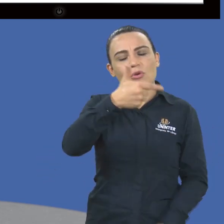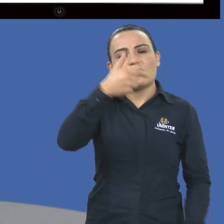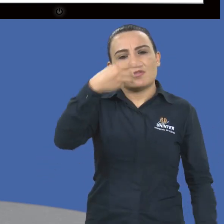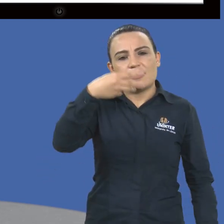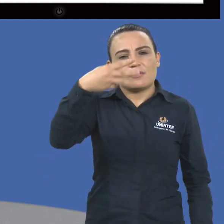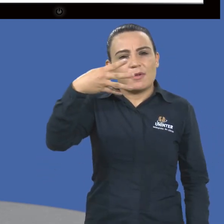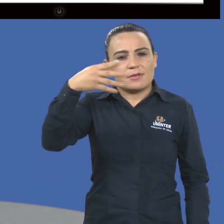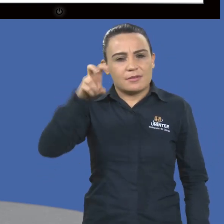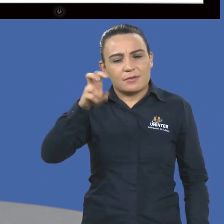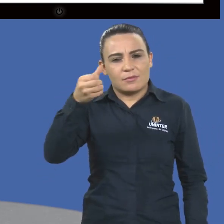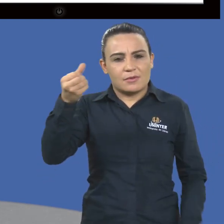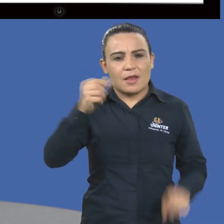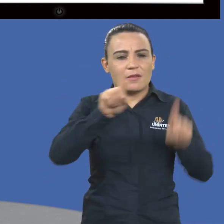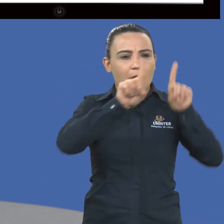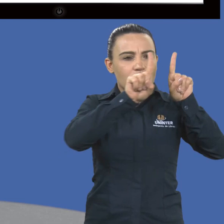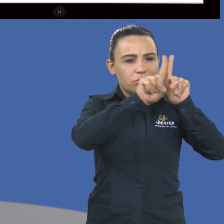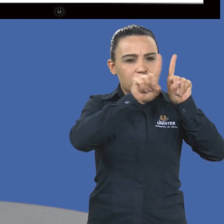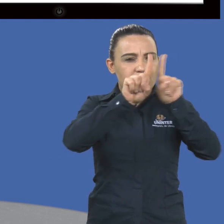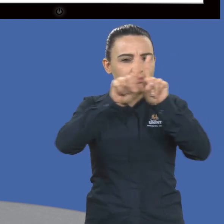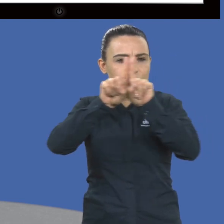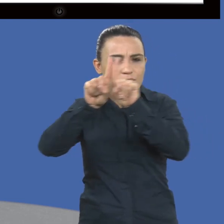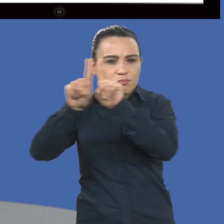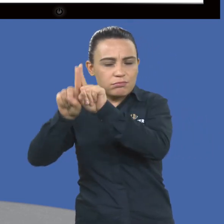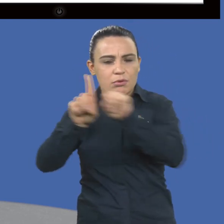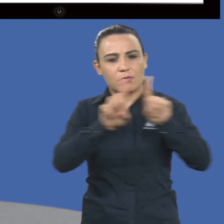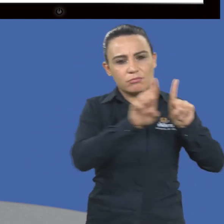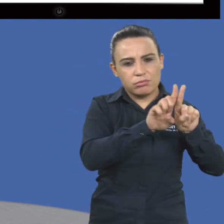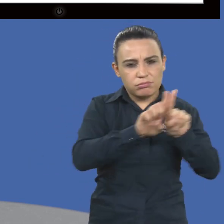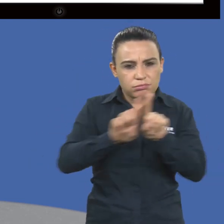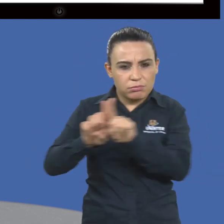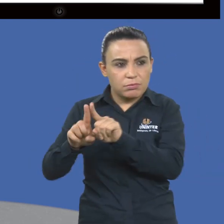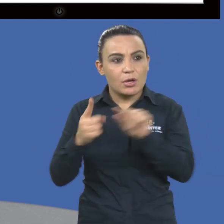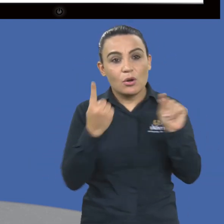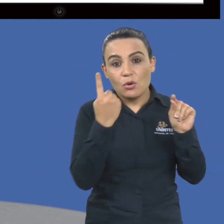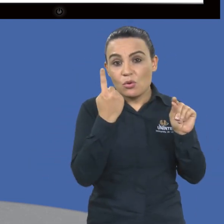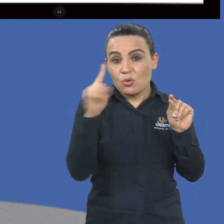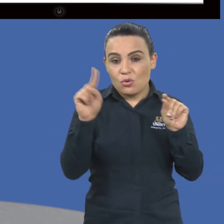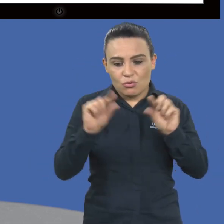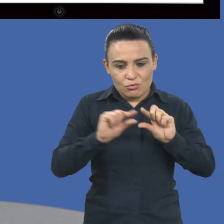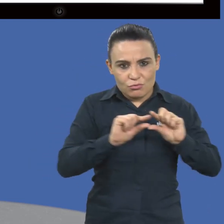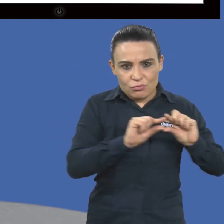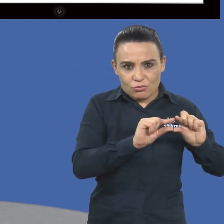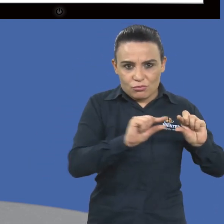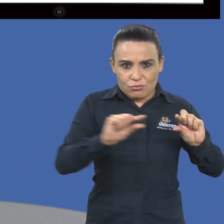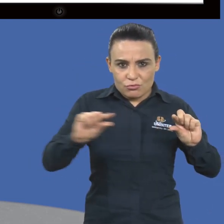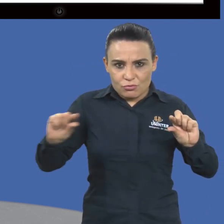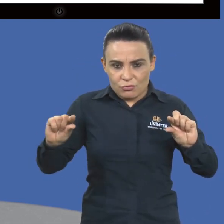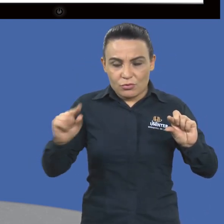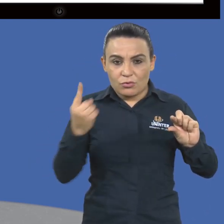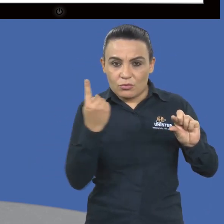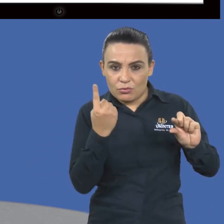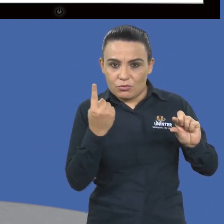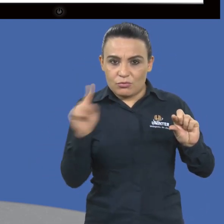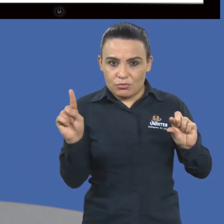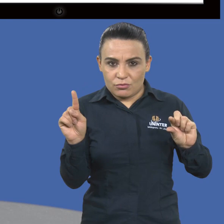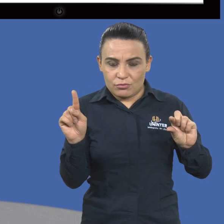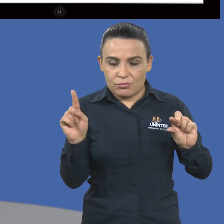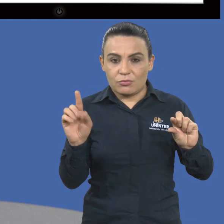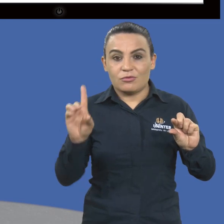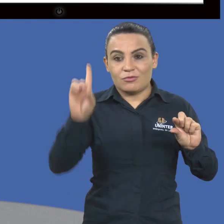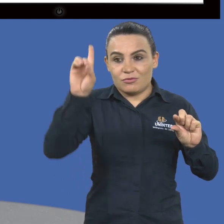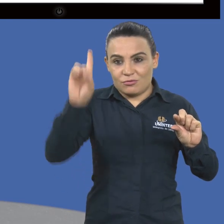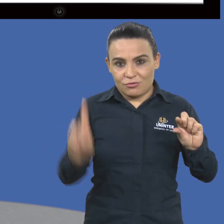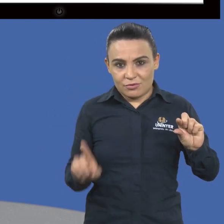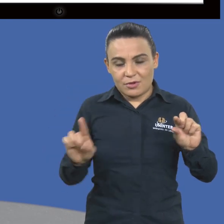lá em cima, o par número 2, 3, 4, 5 e assim por diante. E na última linha, nós vamos encontrar os